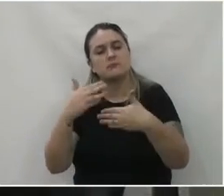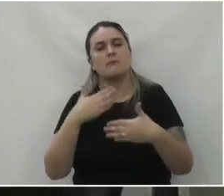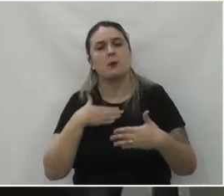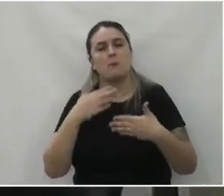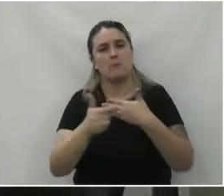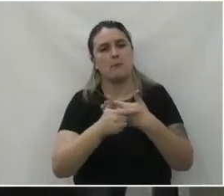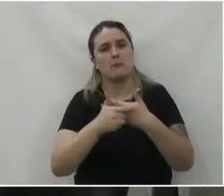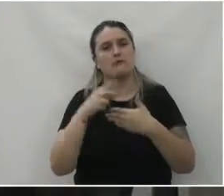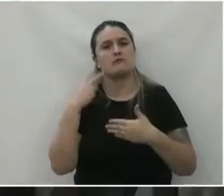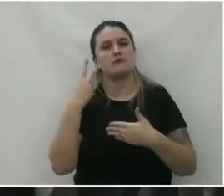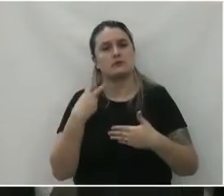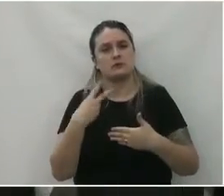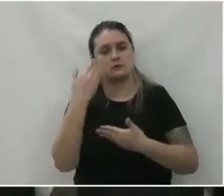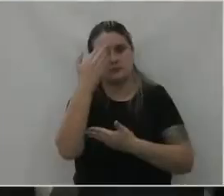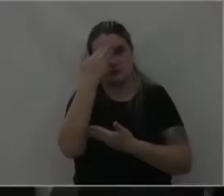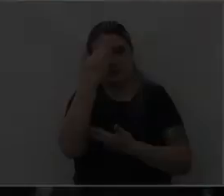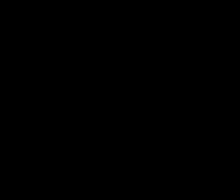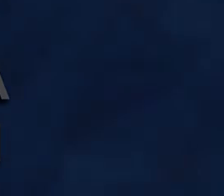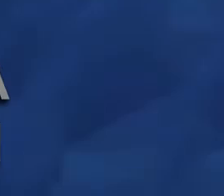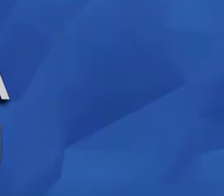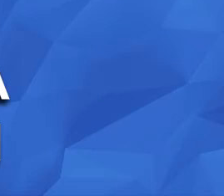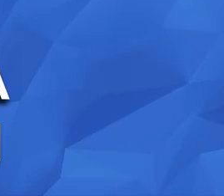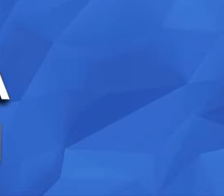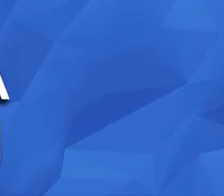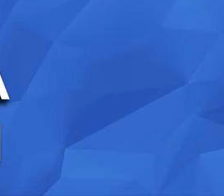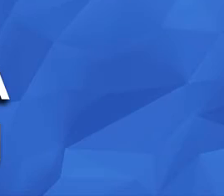da melhor maneira a minha função obrigado